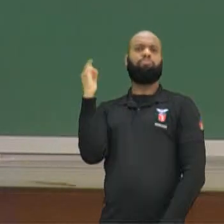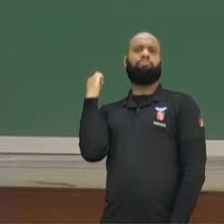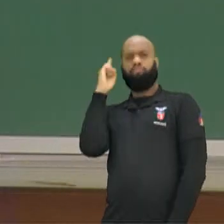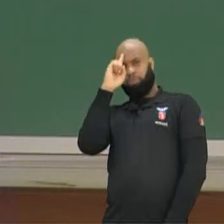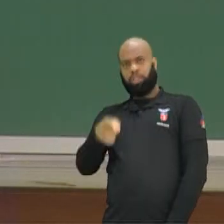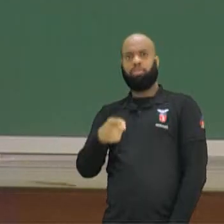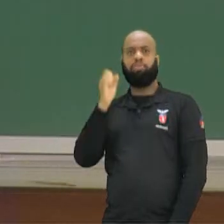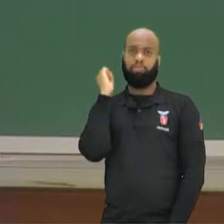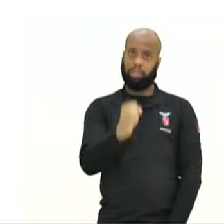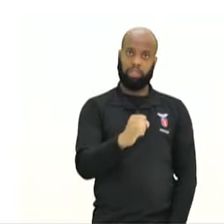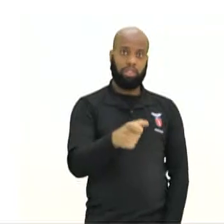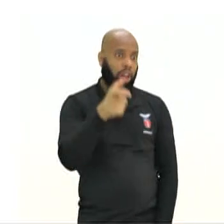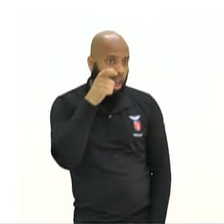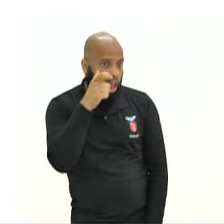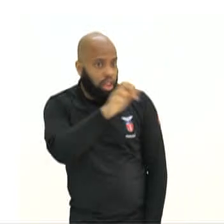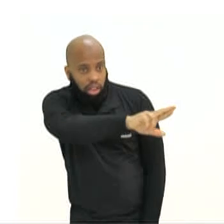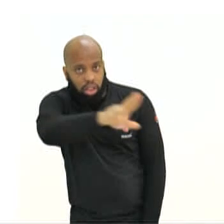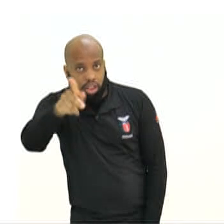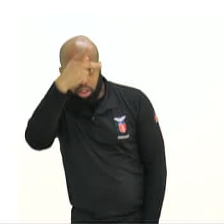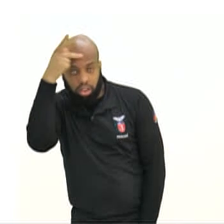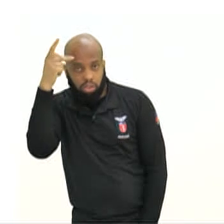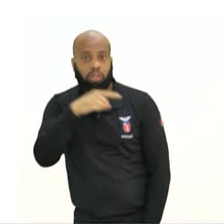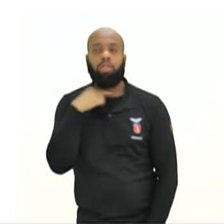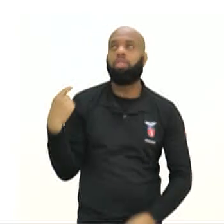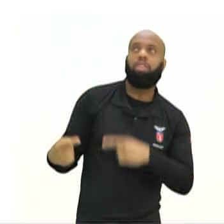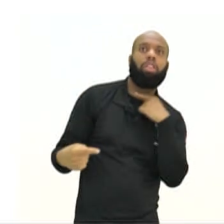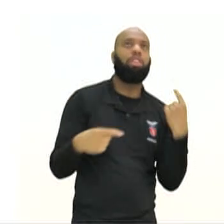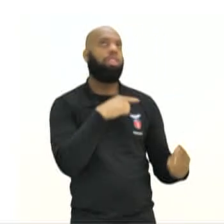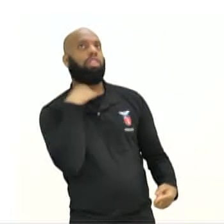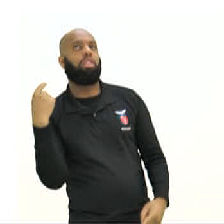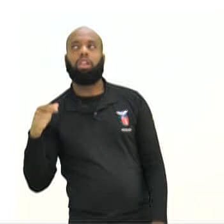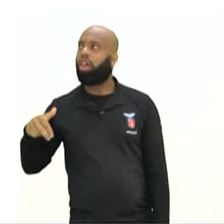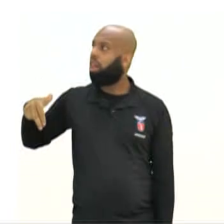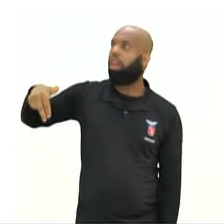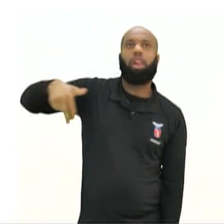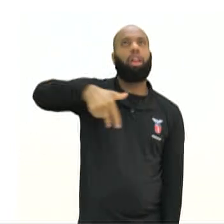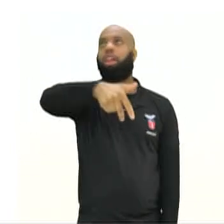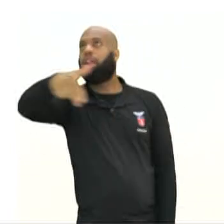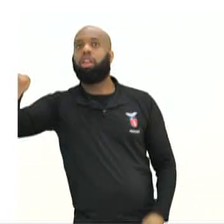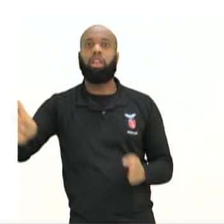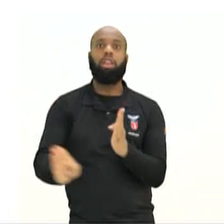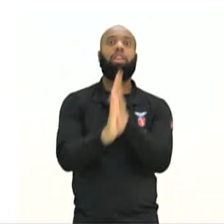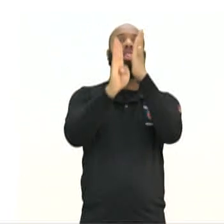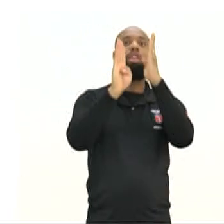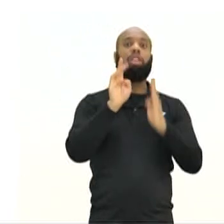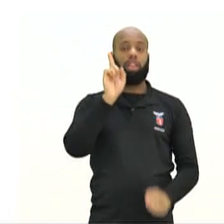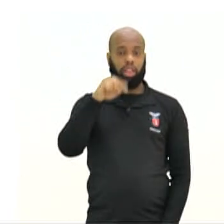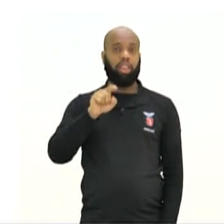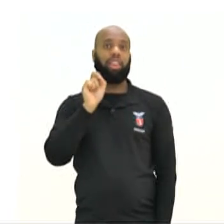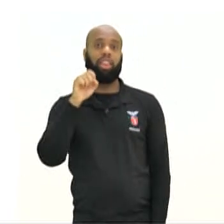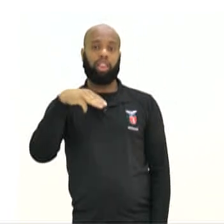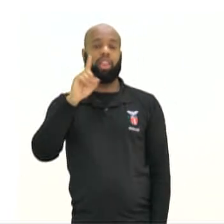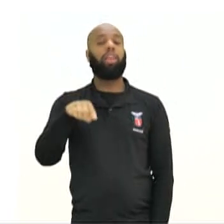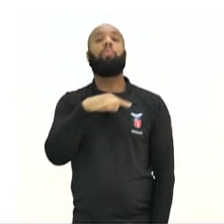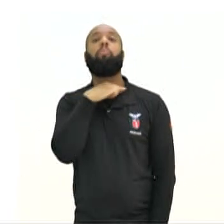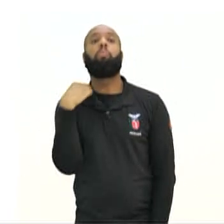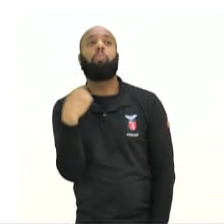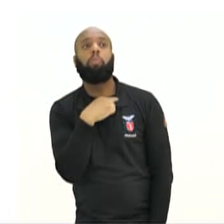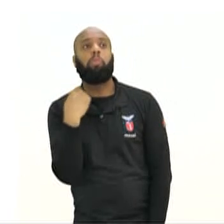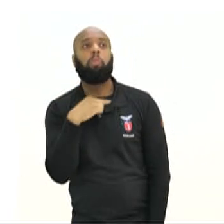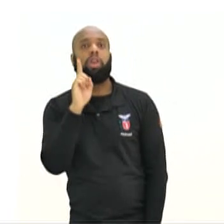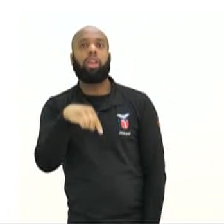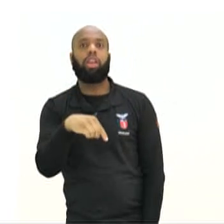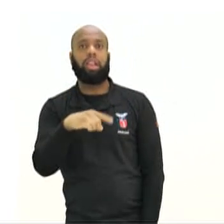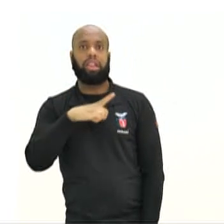Assiste a muitas mortes e, de tanto vagar, termina por descobrir que é justamente ela, a morte, a